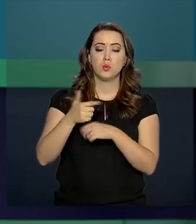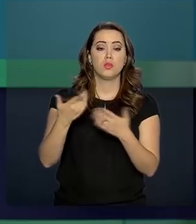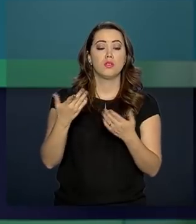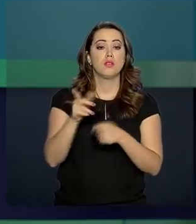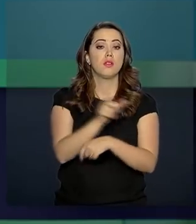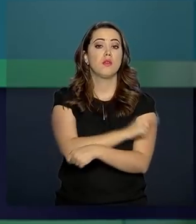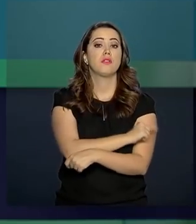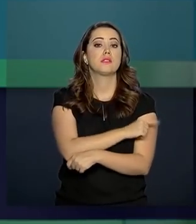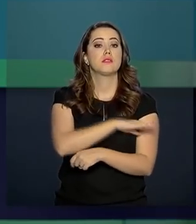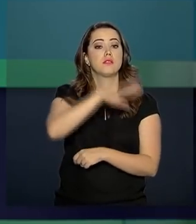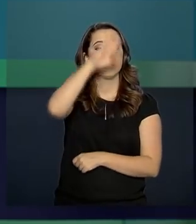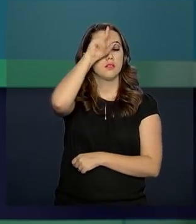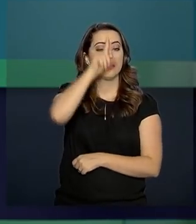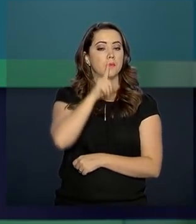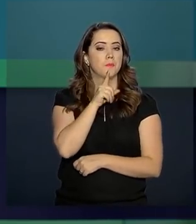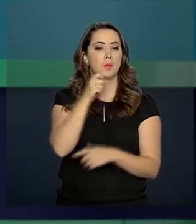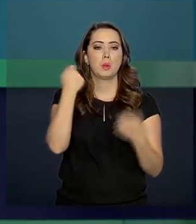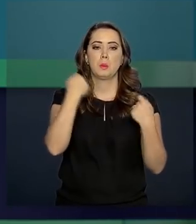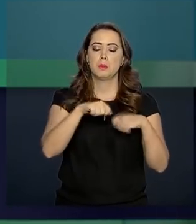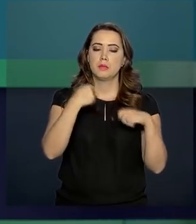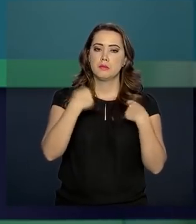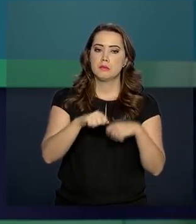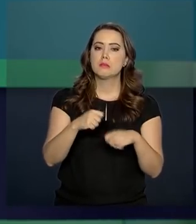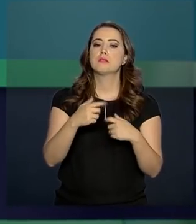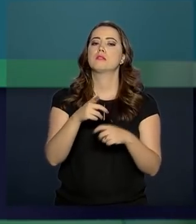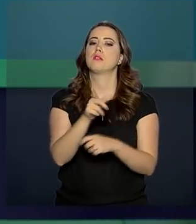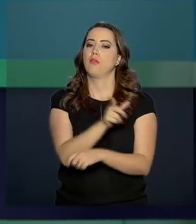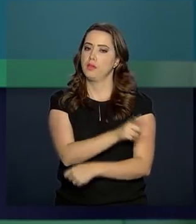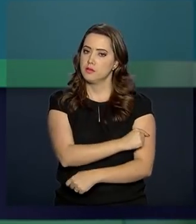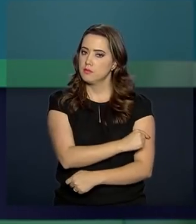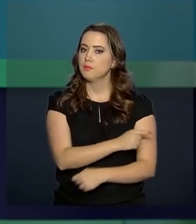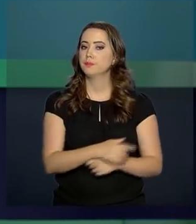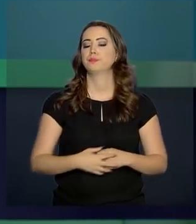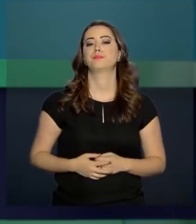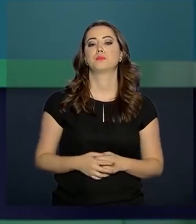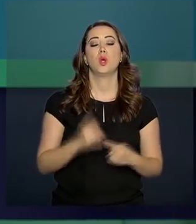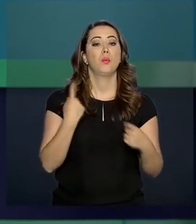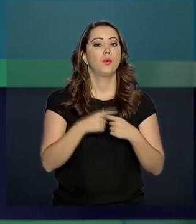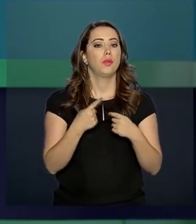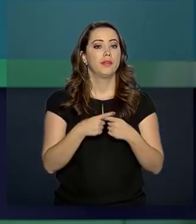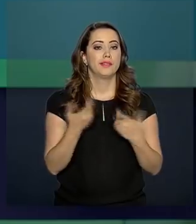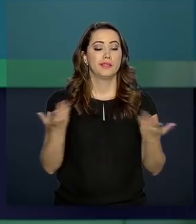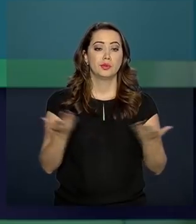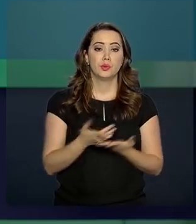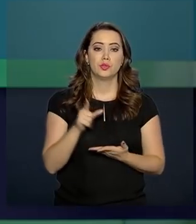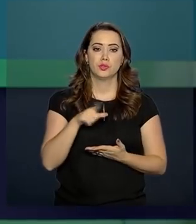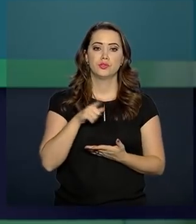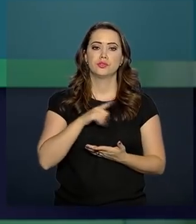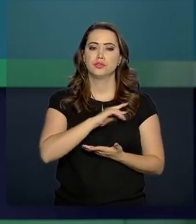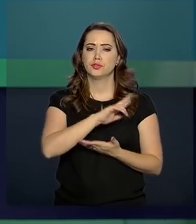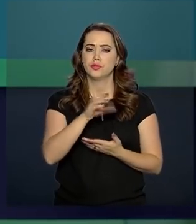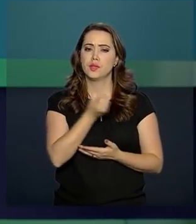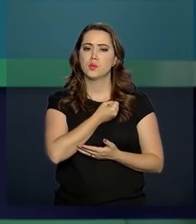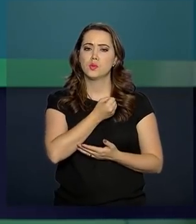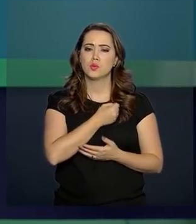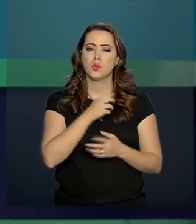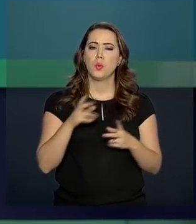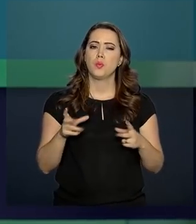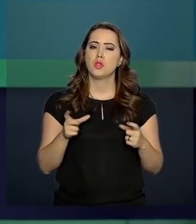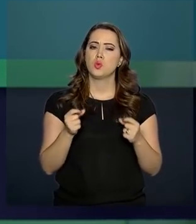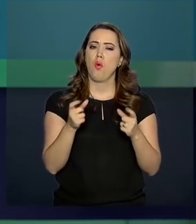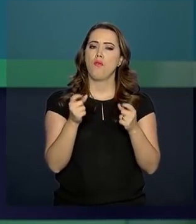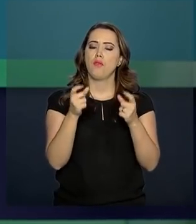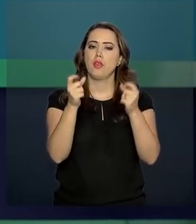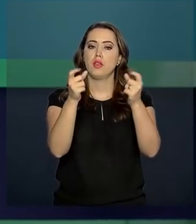ainda imunização contra a febre amarela deve tomar a vacina. O motivo é porque atualmente há registro de circulação